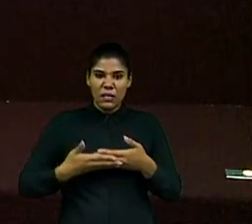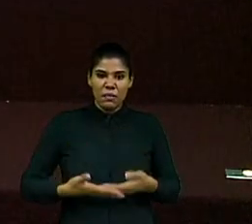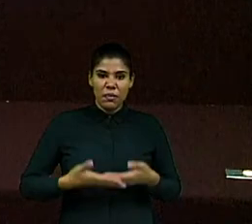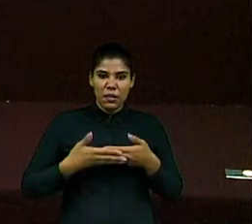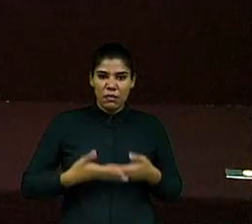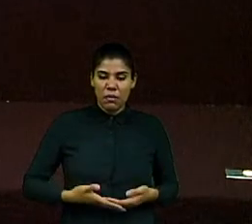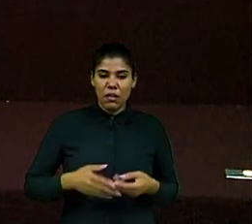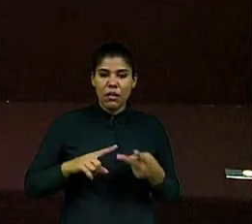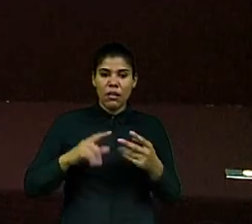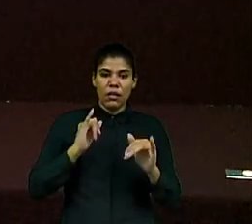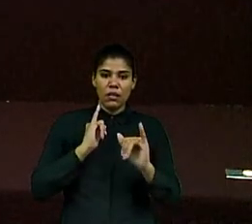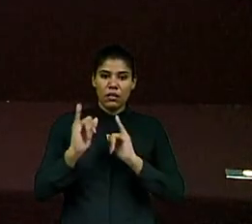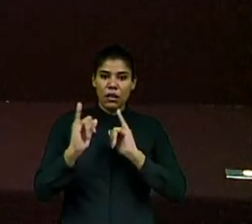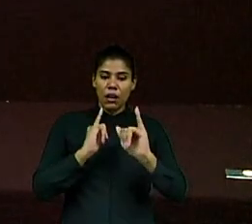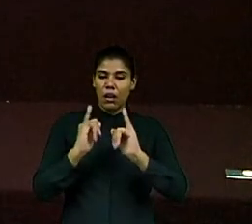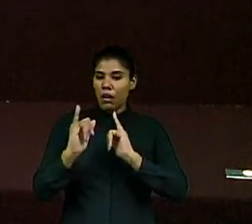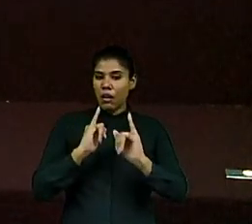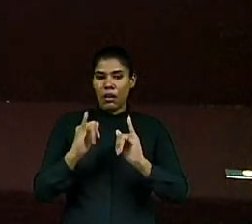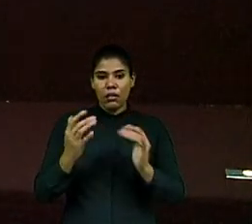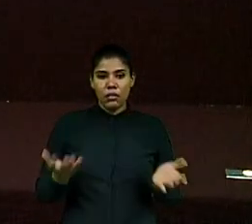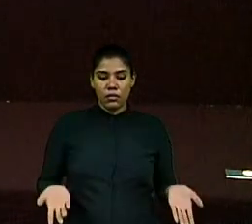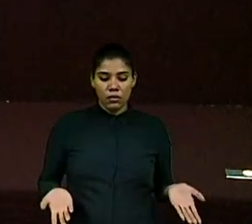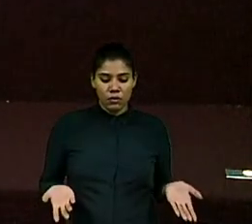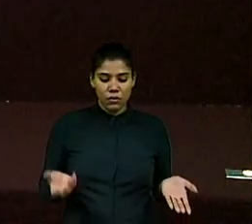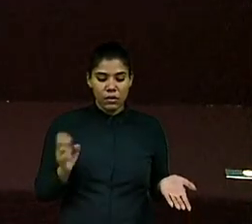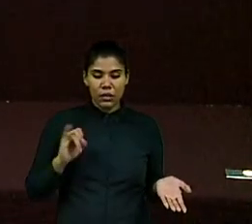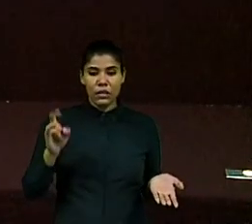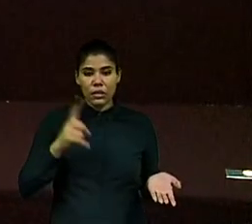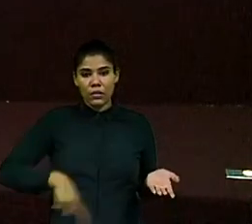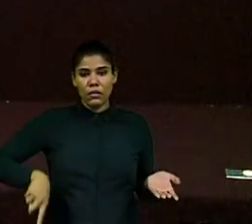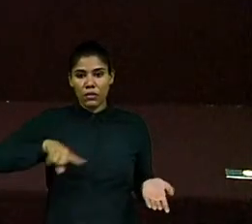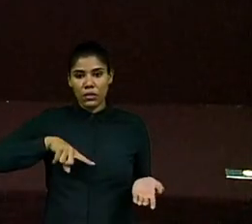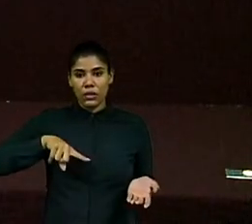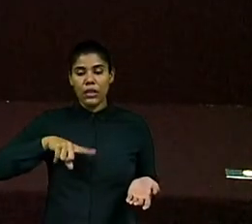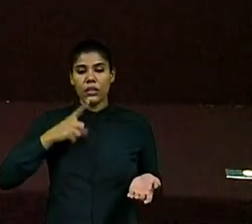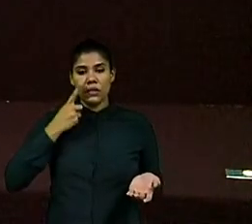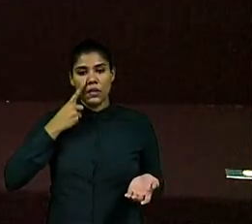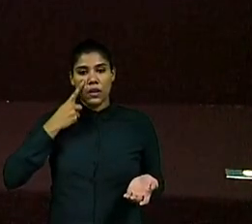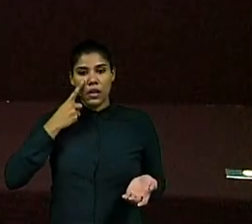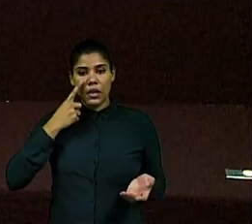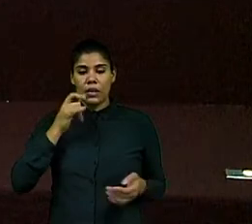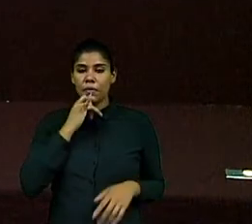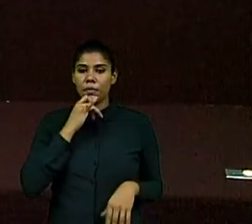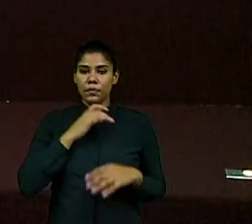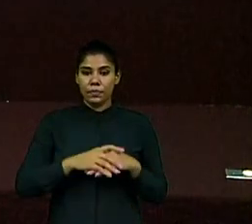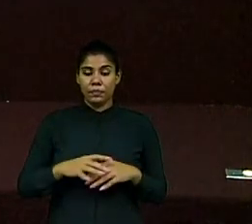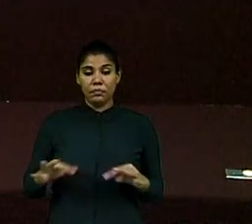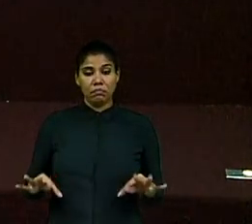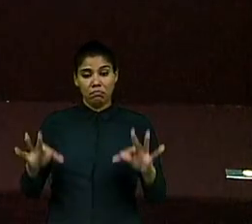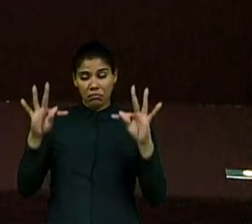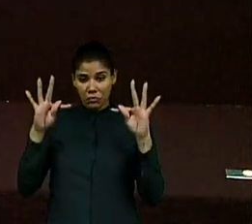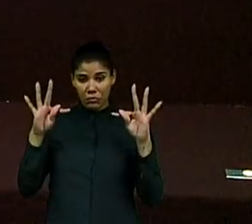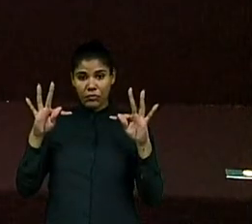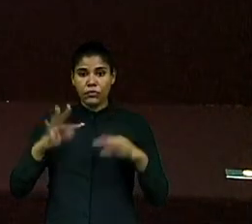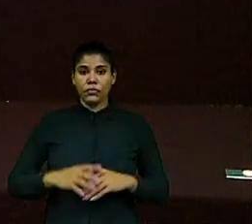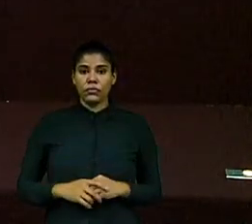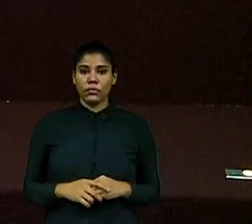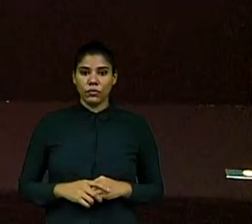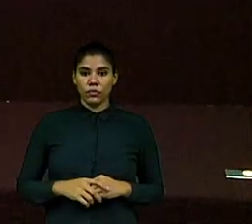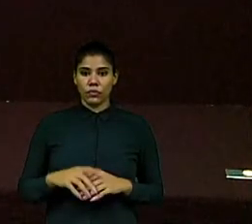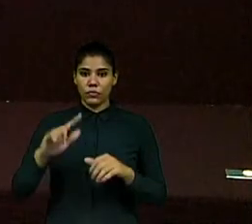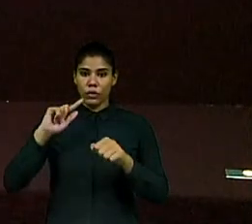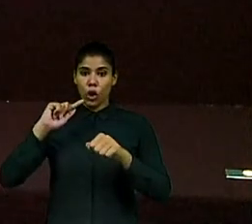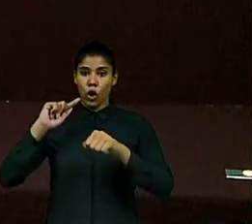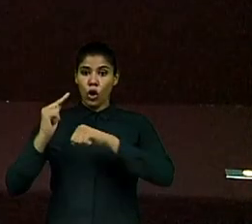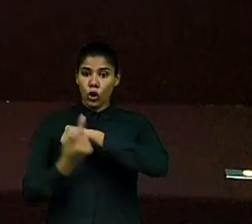internet se você for puxar para o lado mais tecnológico e globalização